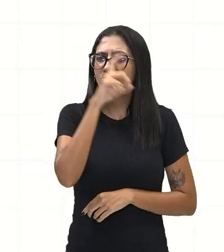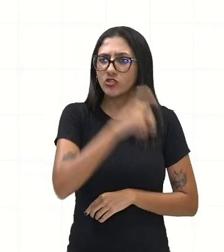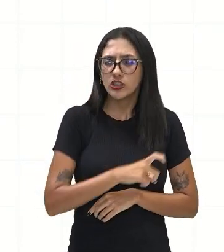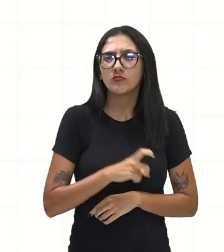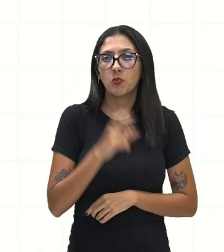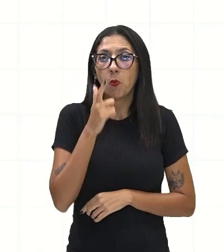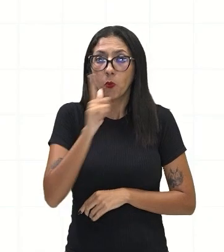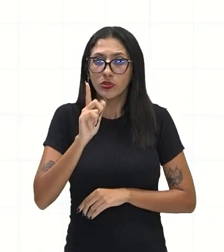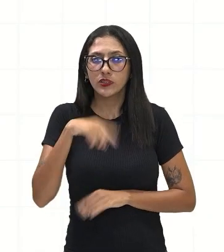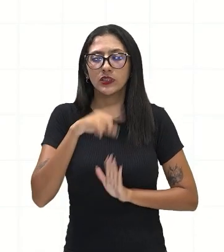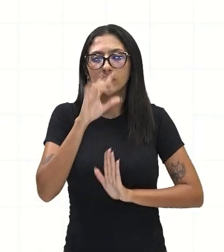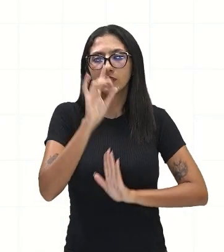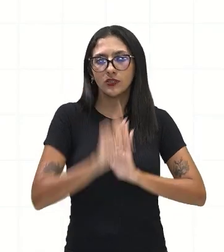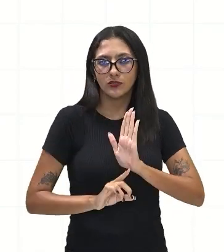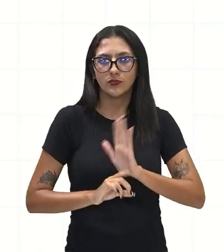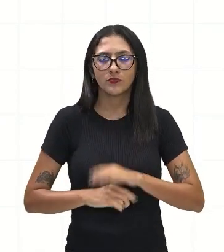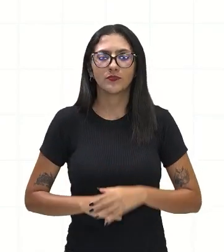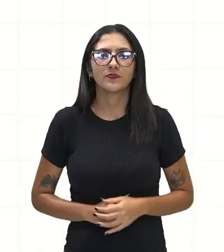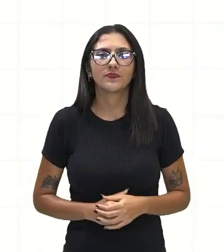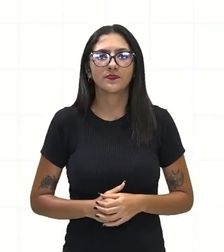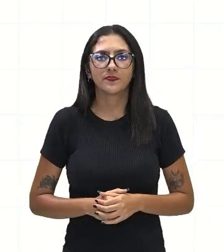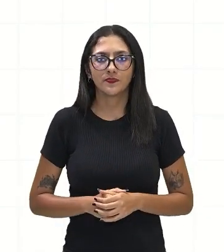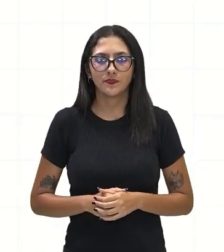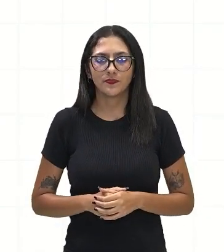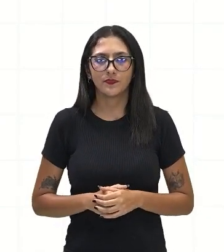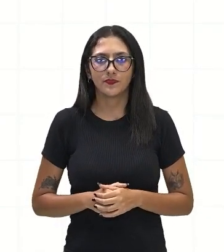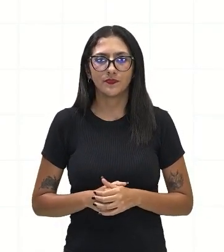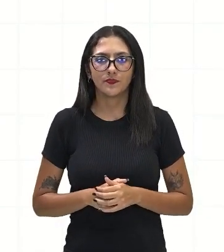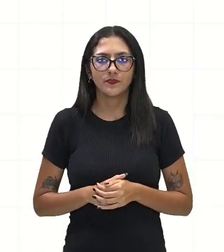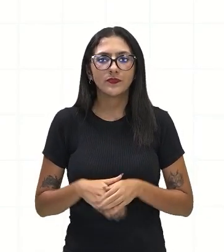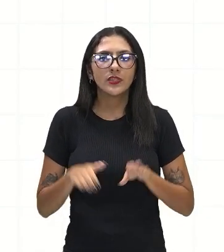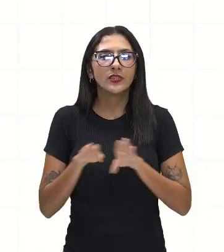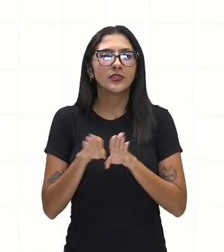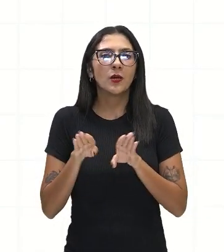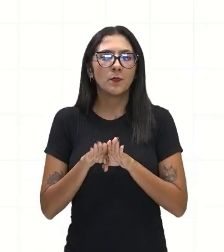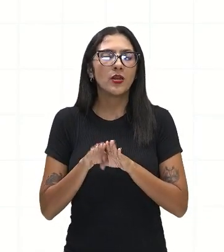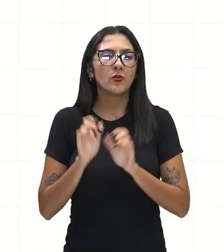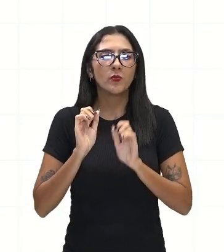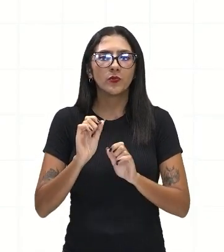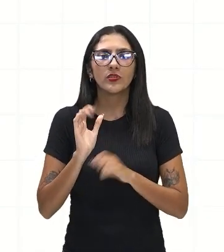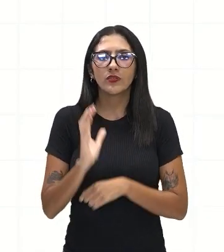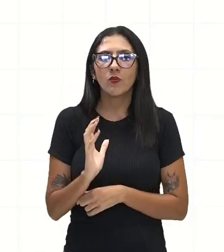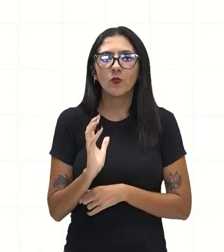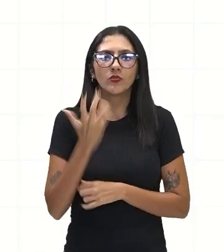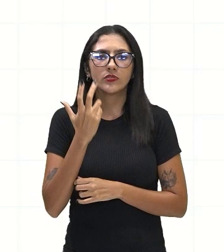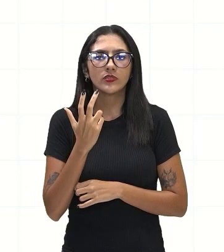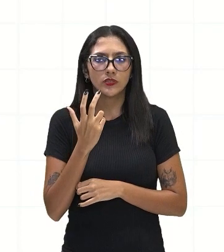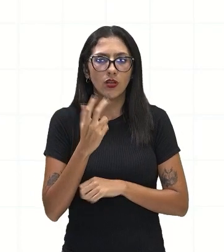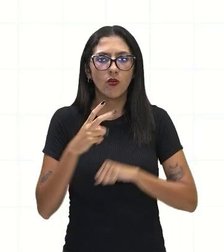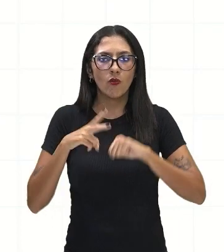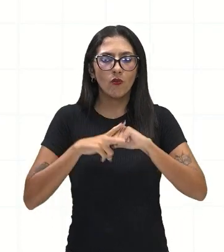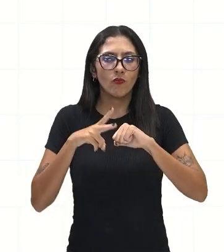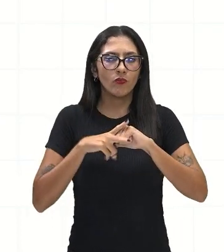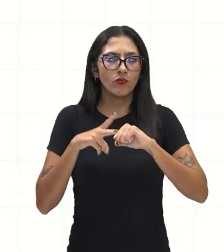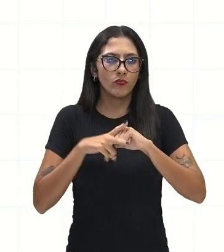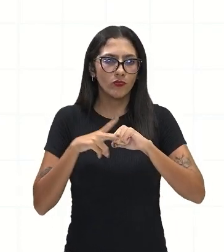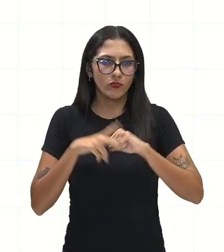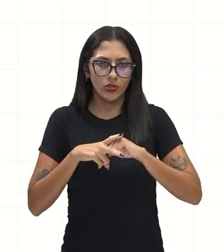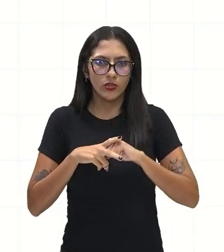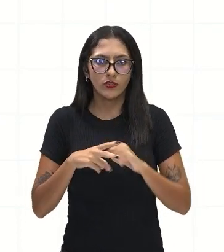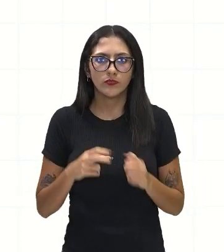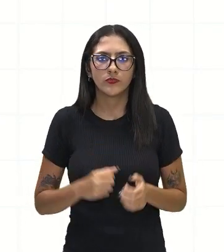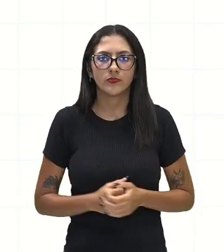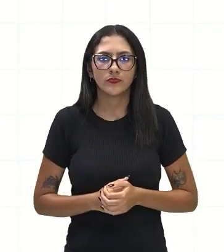dura mesmo. E também houve, olha, emprego do verbo haver aqui no sentido de existir, é assim mesmo.